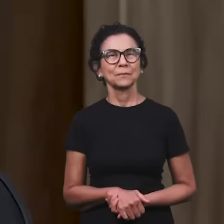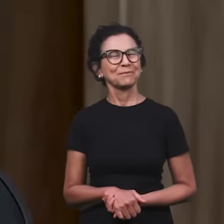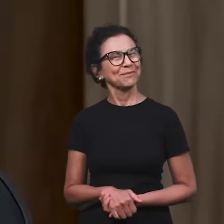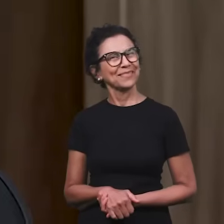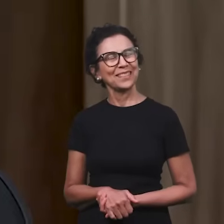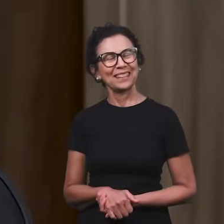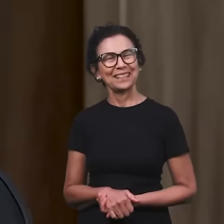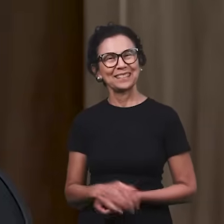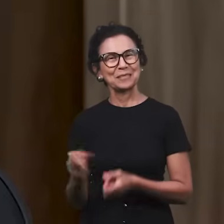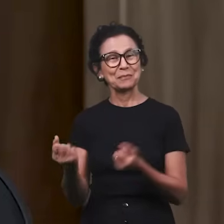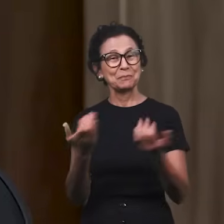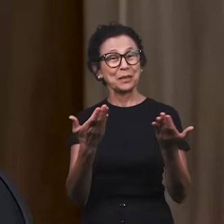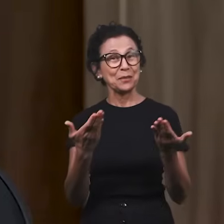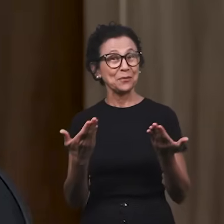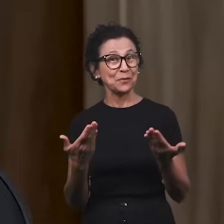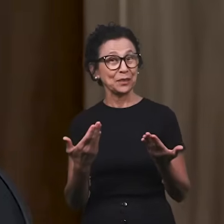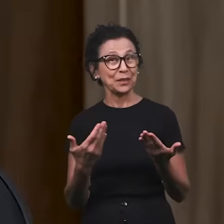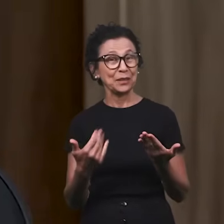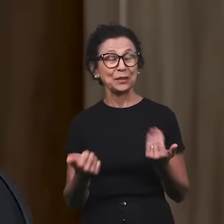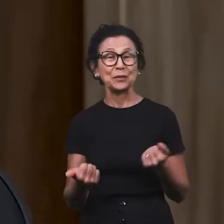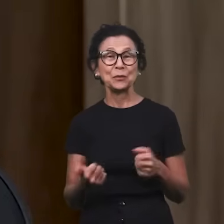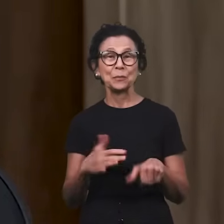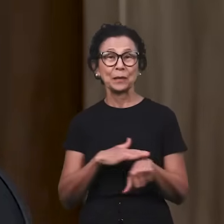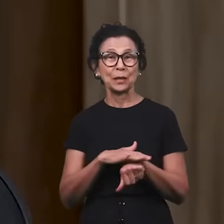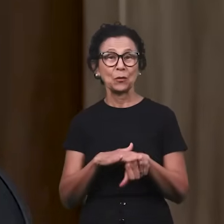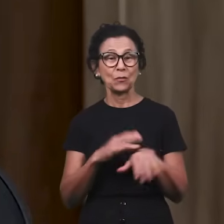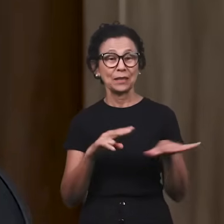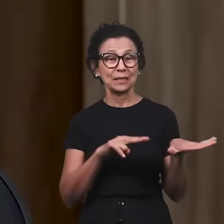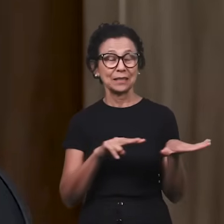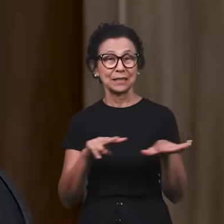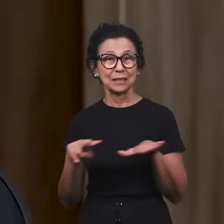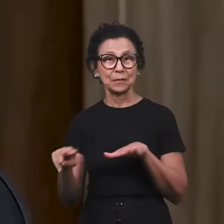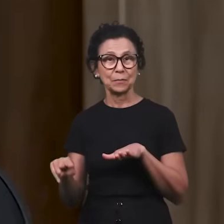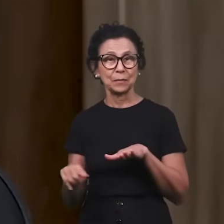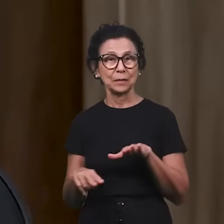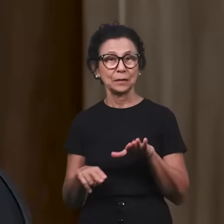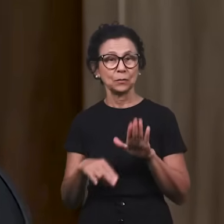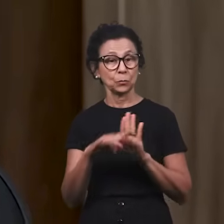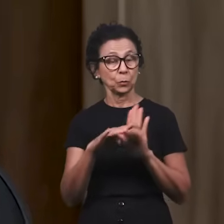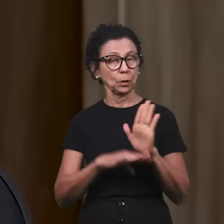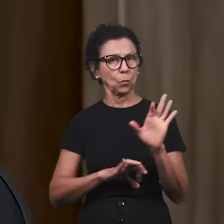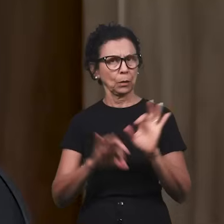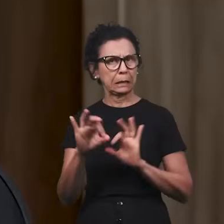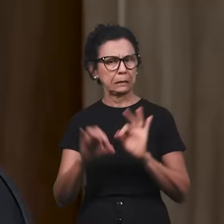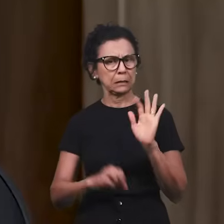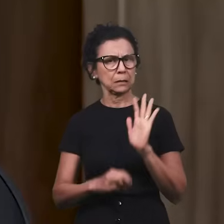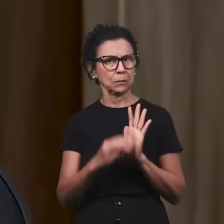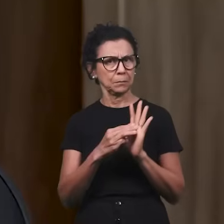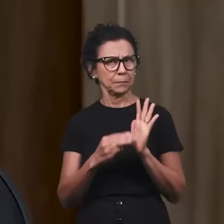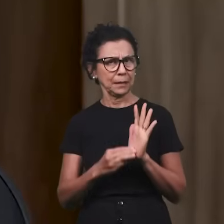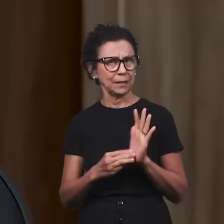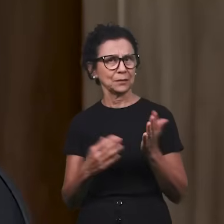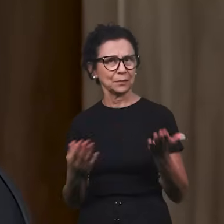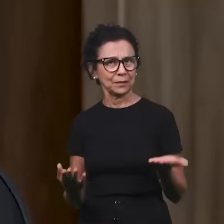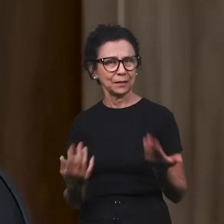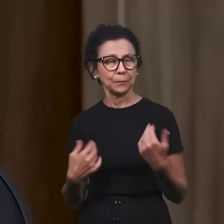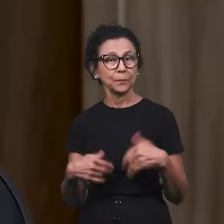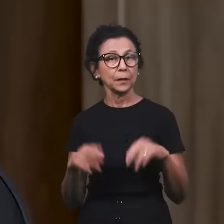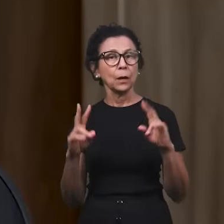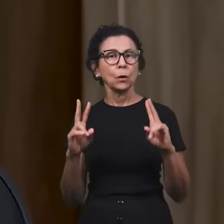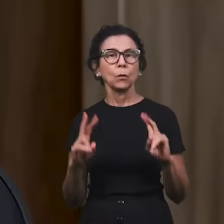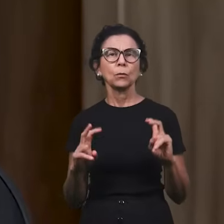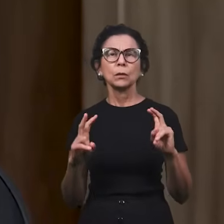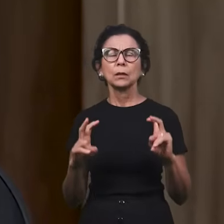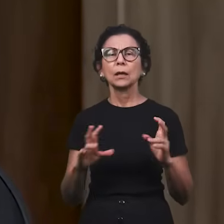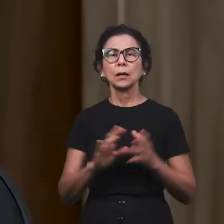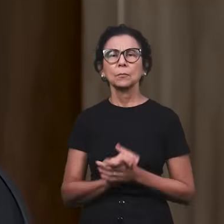Seja muito bem-vindo para a conversa semanal do programa Organização e Método. Como sabem, o tema que nos acompanha